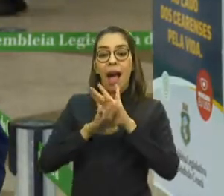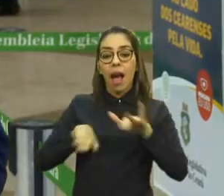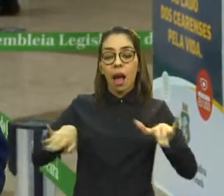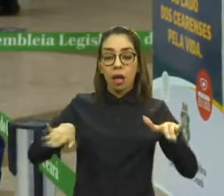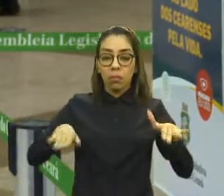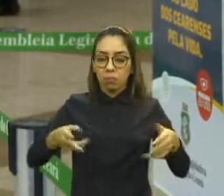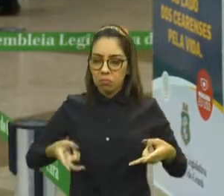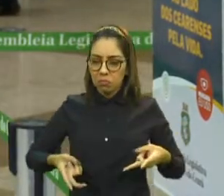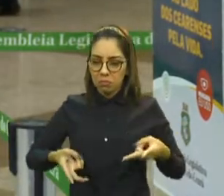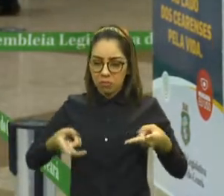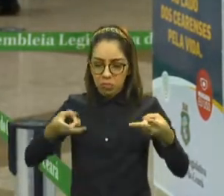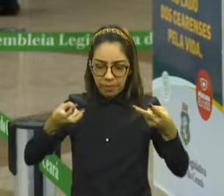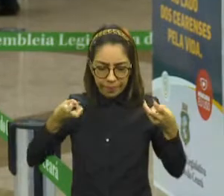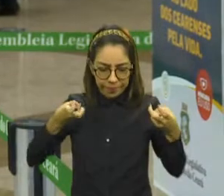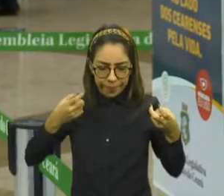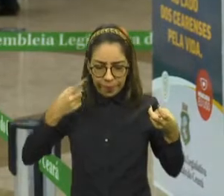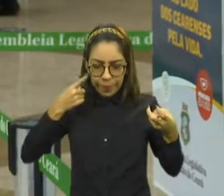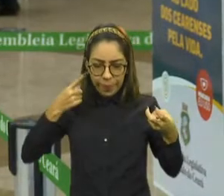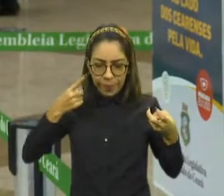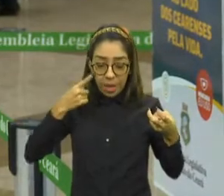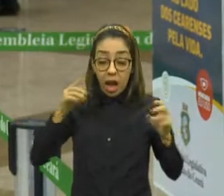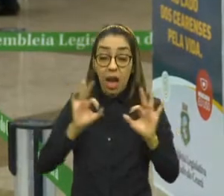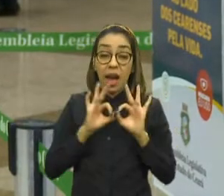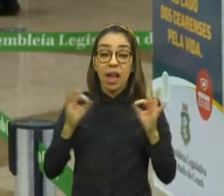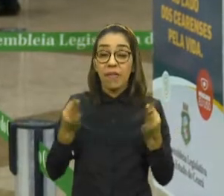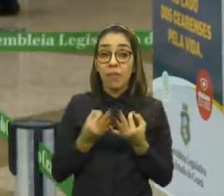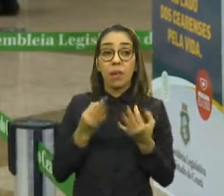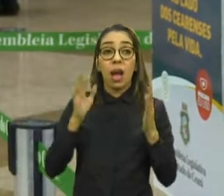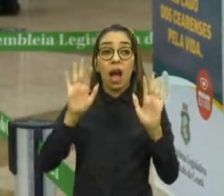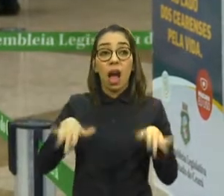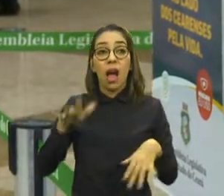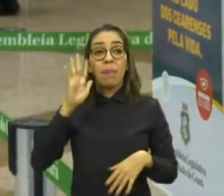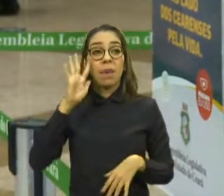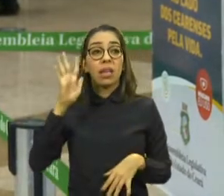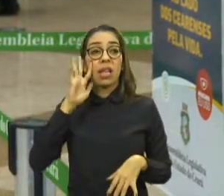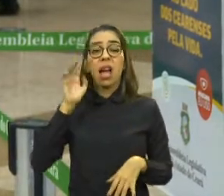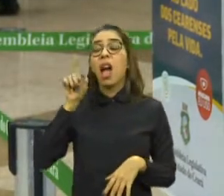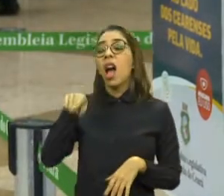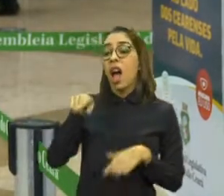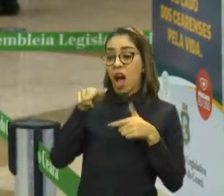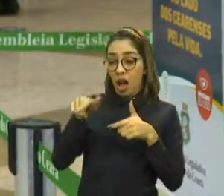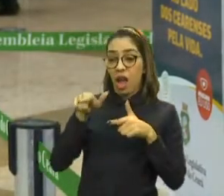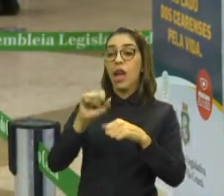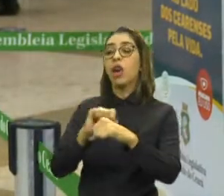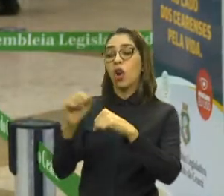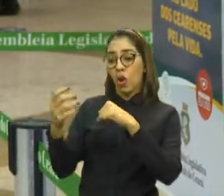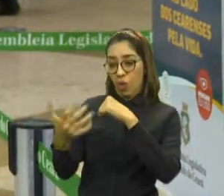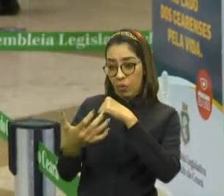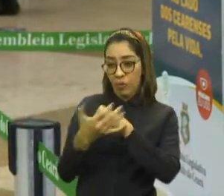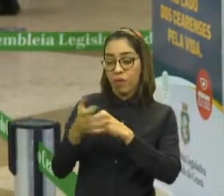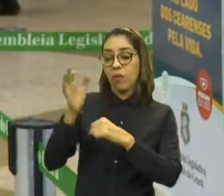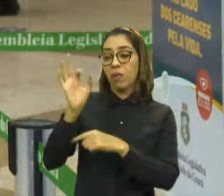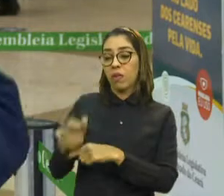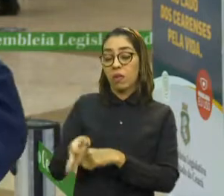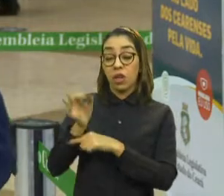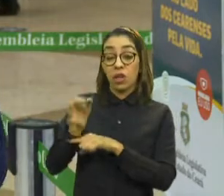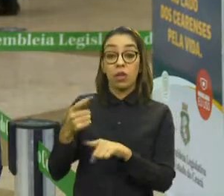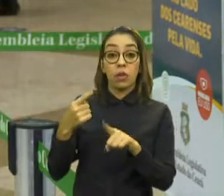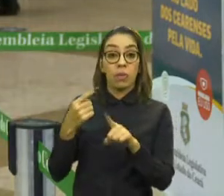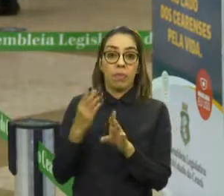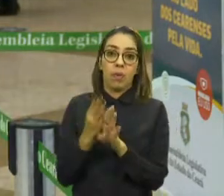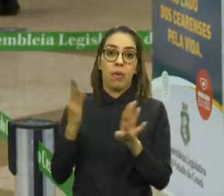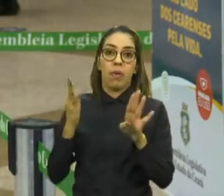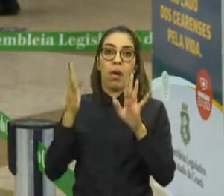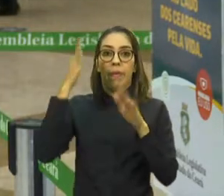nesse sentido, os pais confundiam com Covid, achando que era Covid, porque a Covid é que estava no centro das atenções e ainda